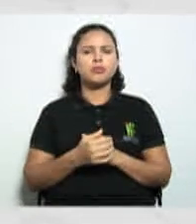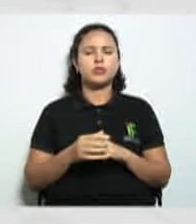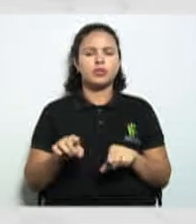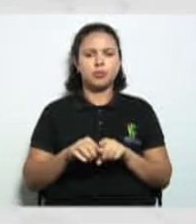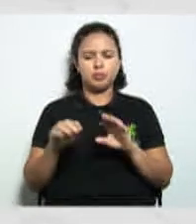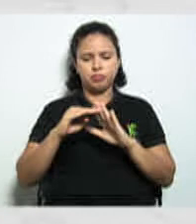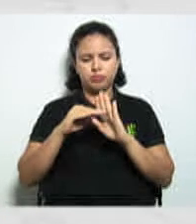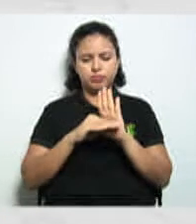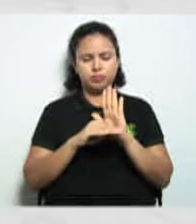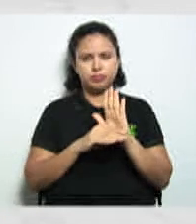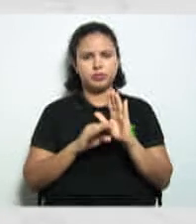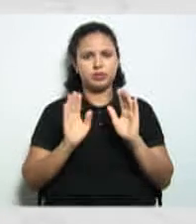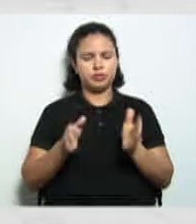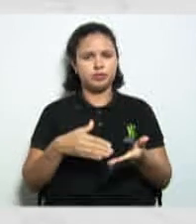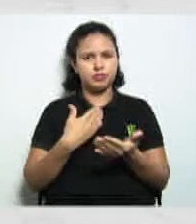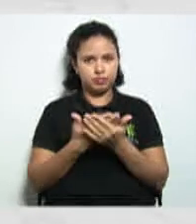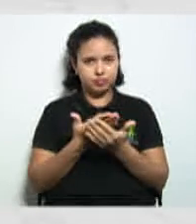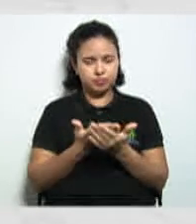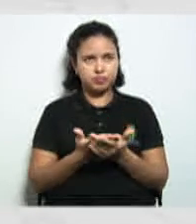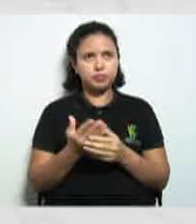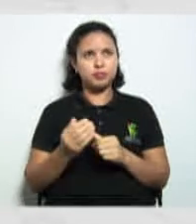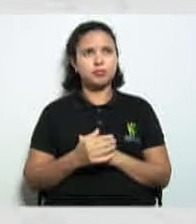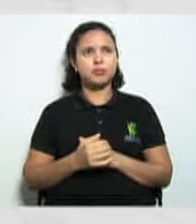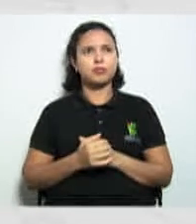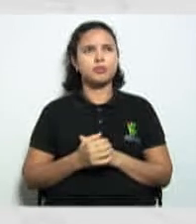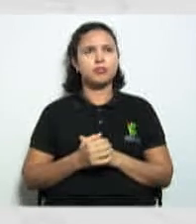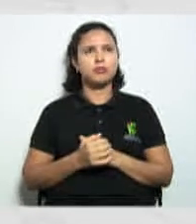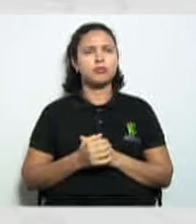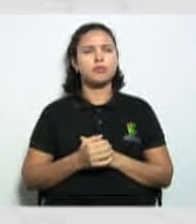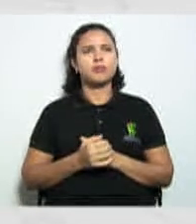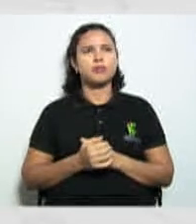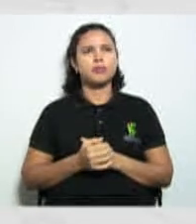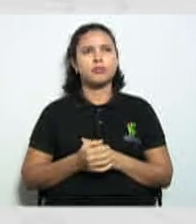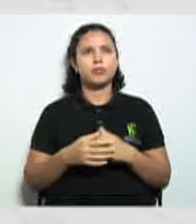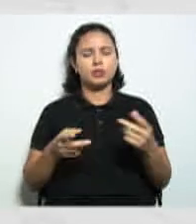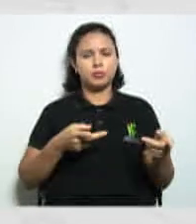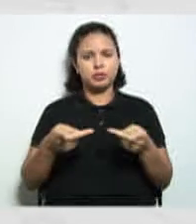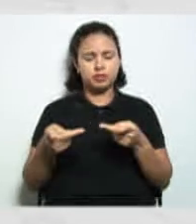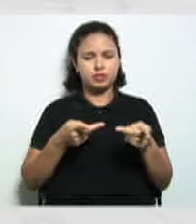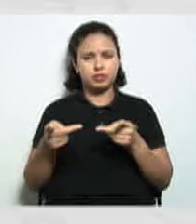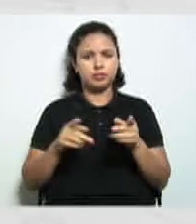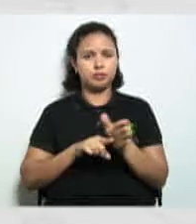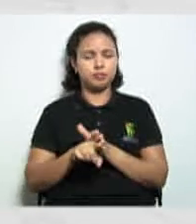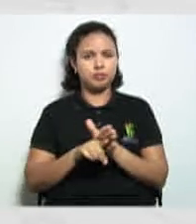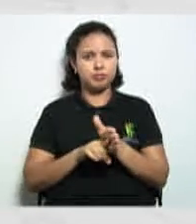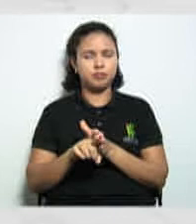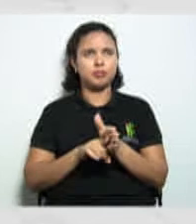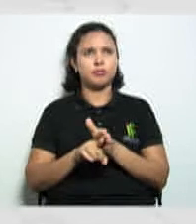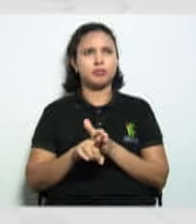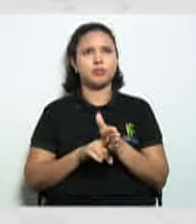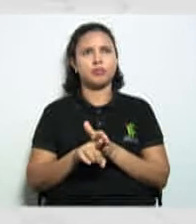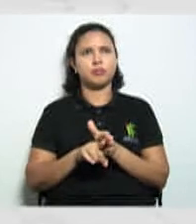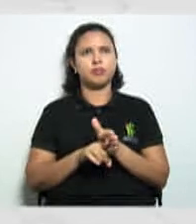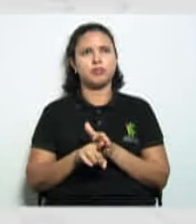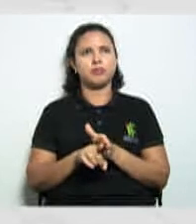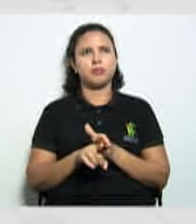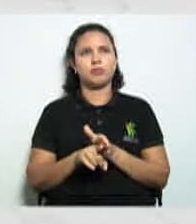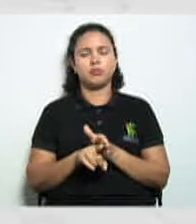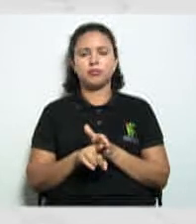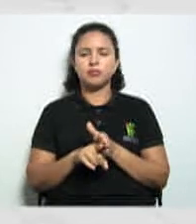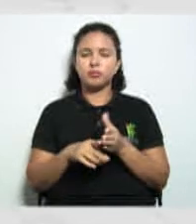de ver, né? Exatamente. Então, o projeto de pesquisa não deve apresentar referências.